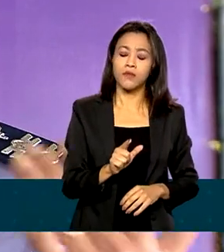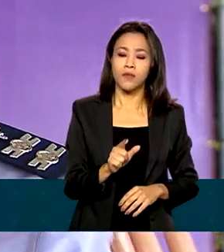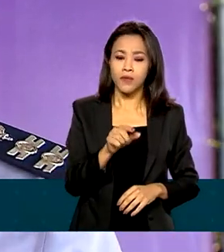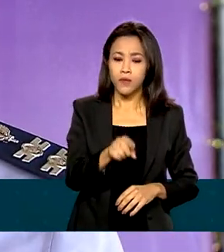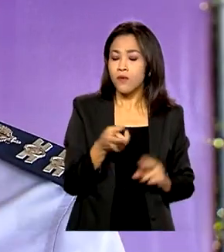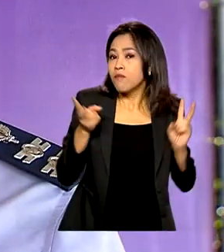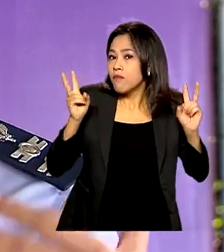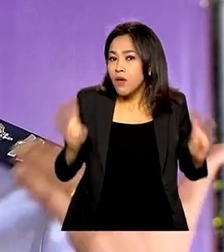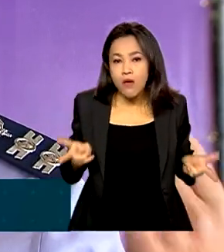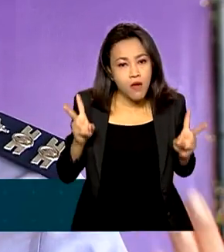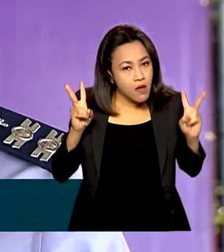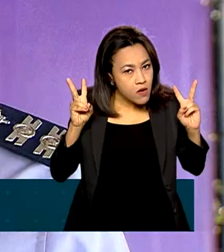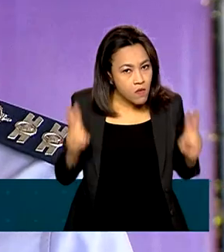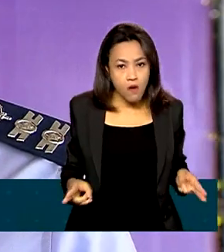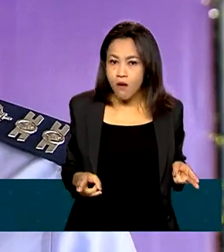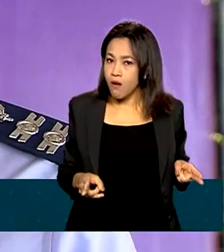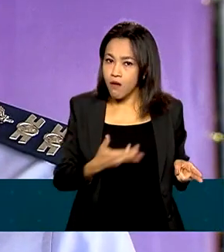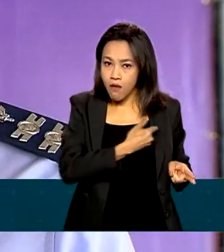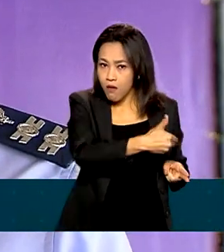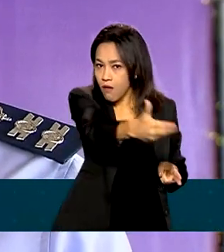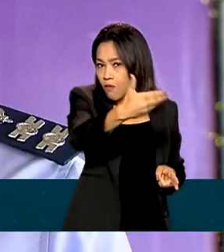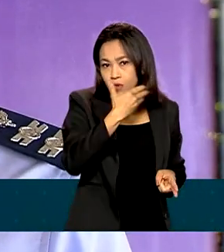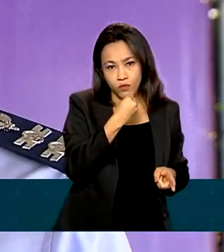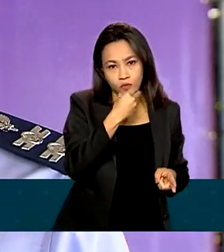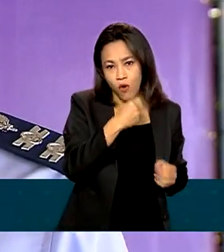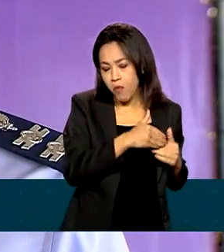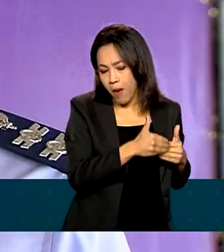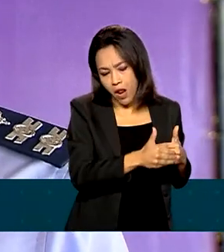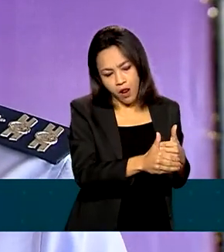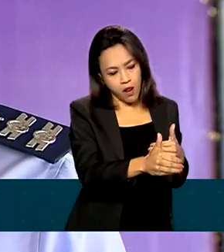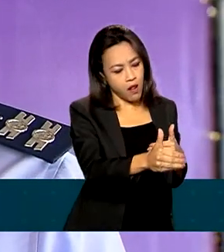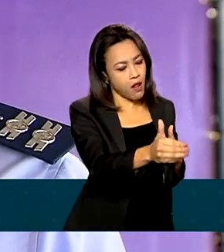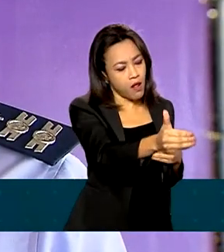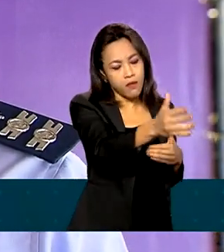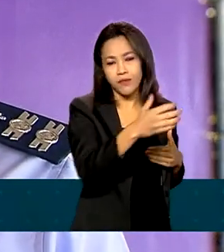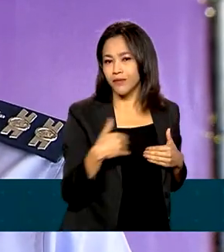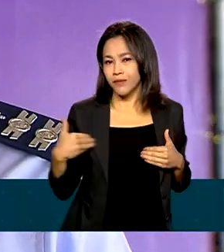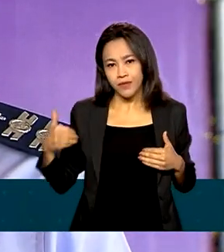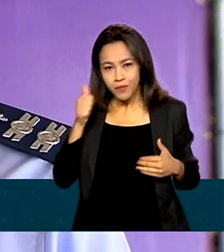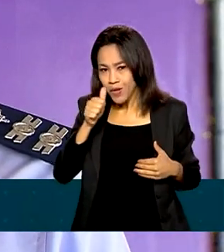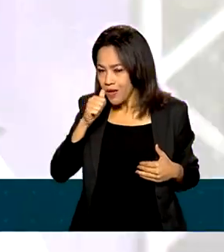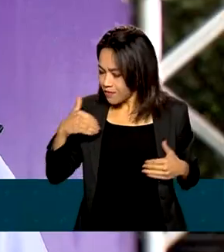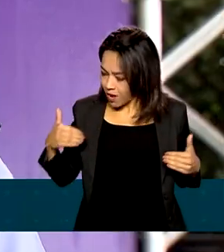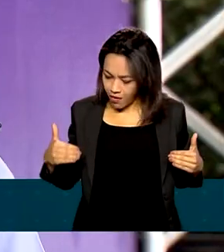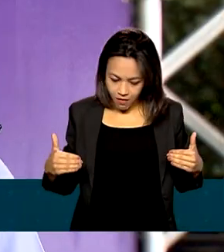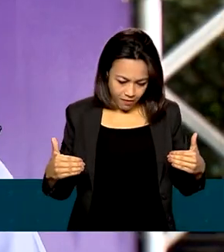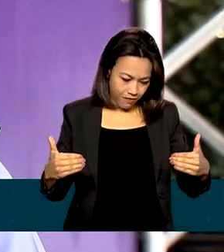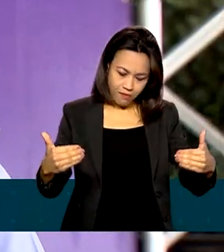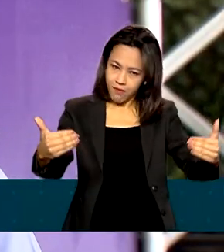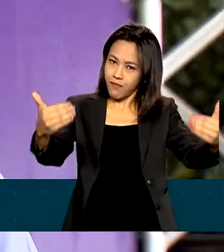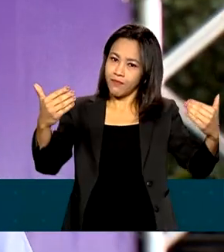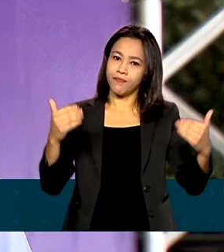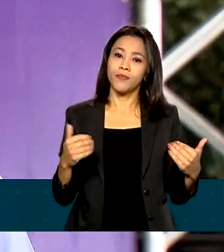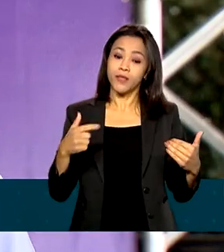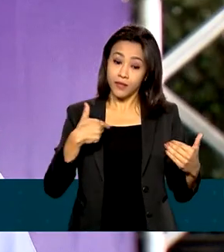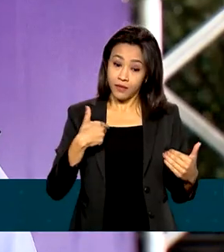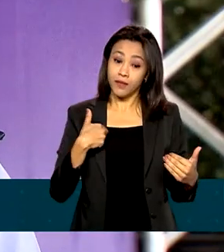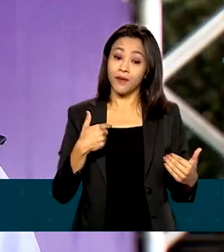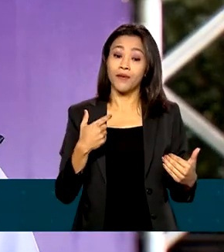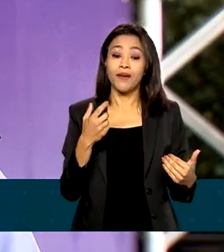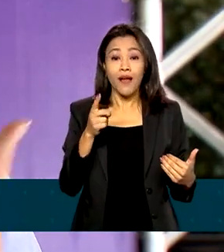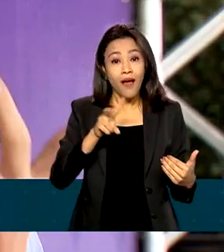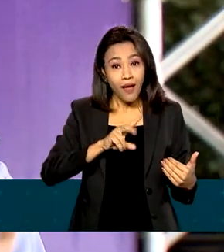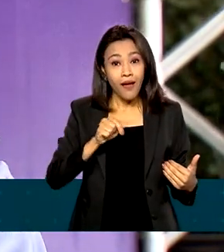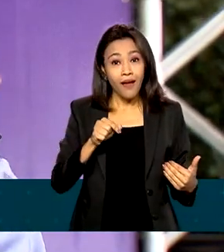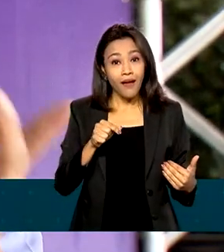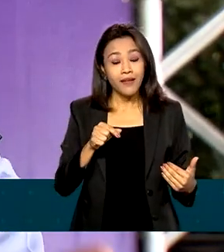os mesmos passos percorridos pelos homens até atingir as operacionalidades máximas. Me sinto realmente envaidecida,